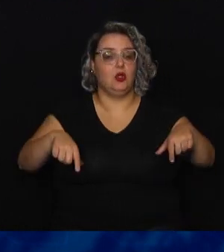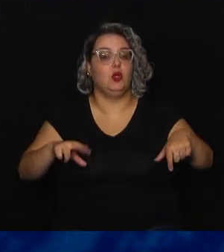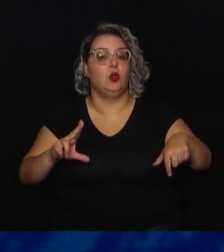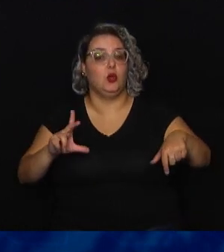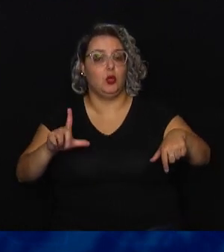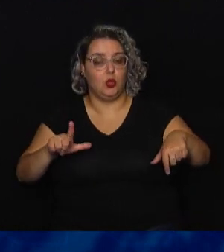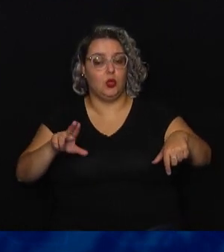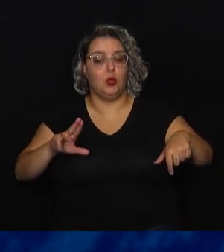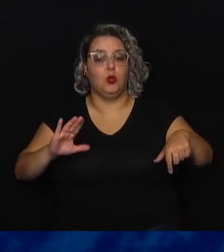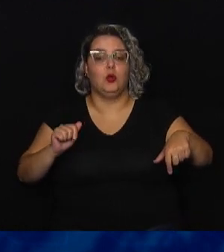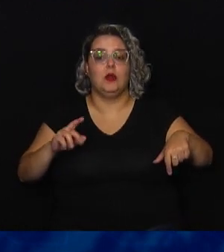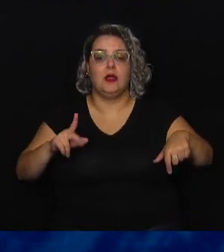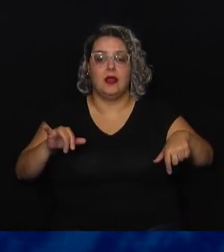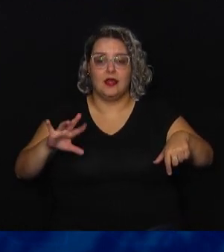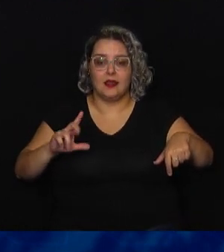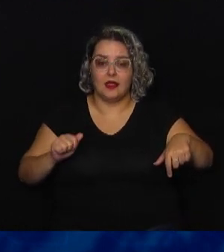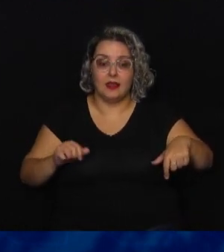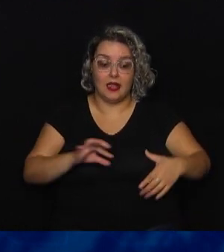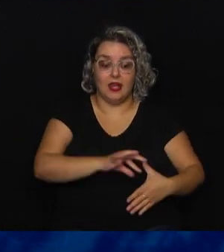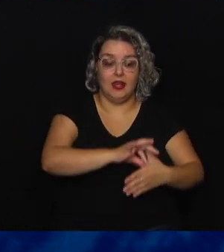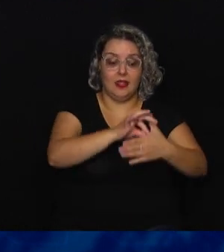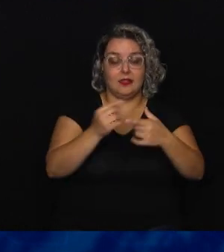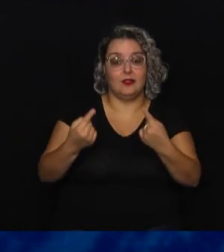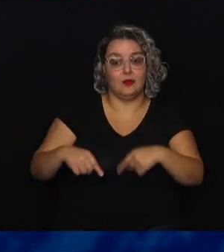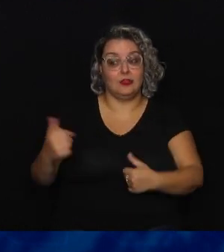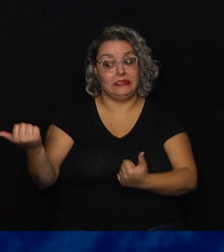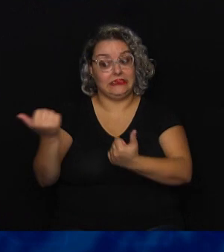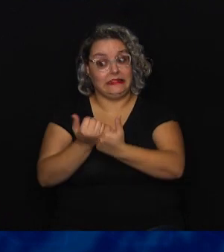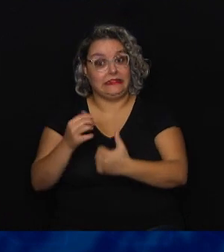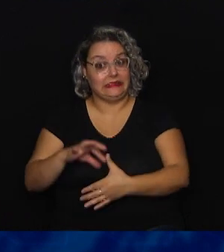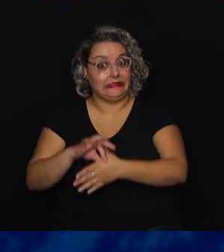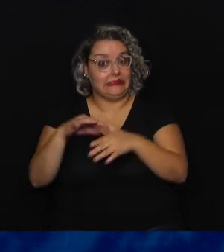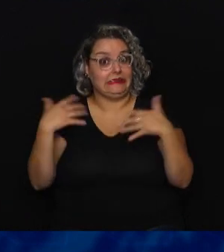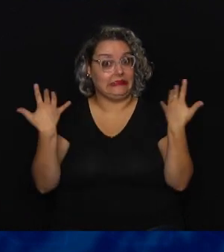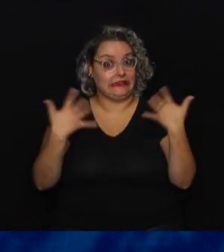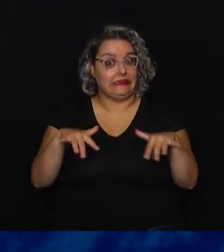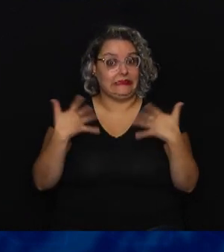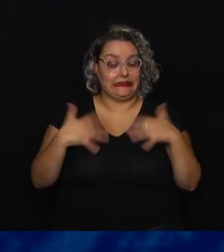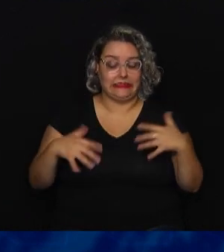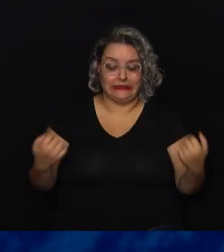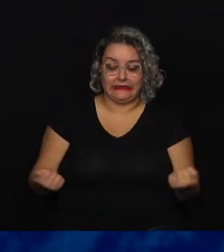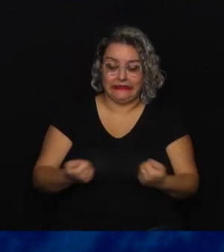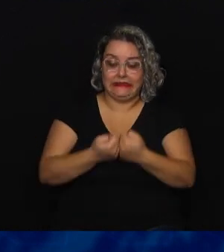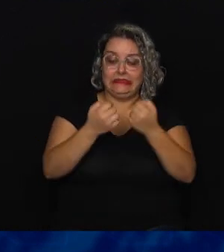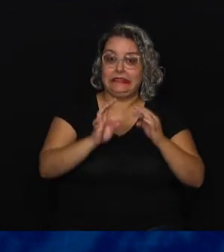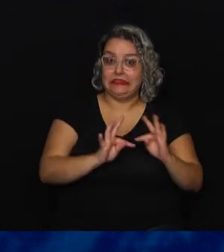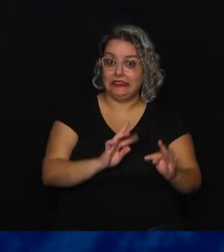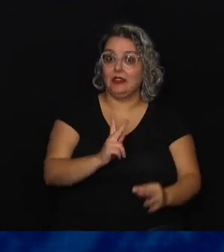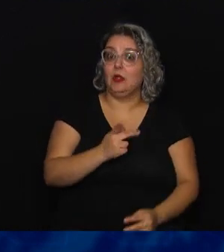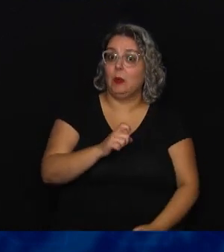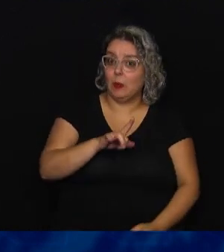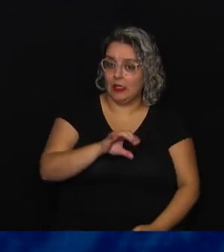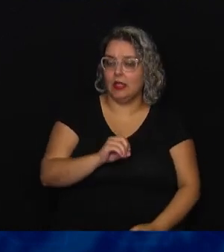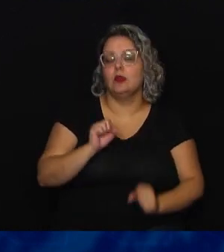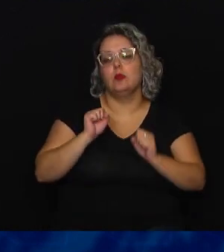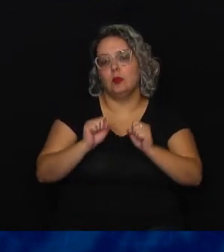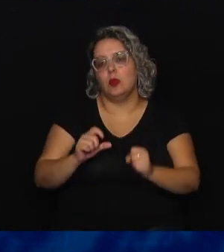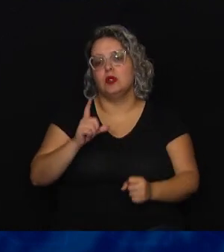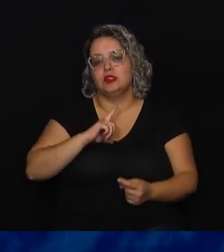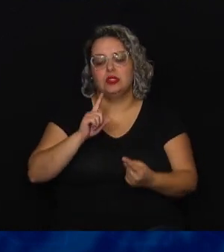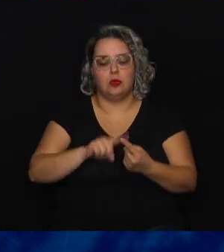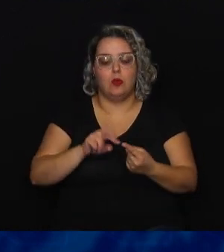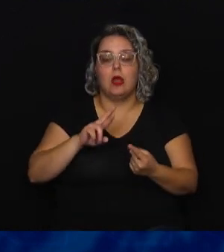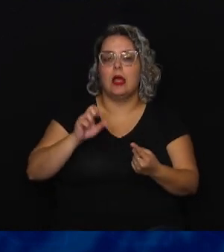contra a vice-líder Portuguesa Santista. Olha que confronto, hein? Técnico Hélio dos Anjos pode contar com o volante